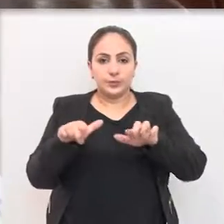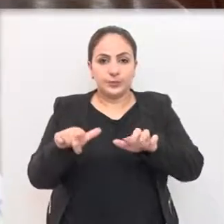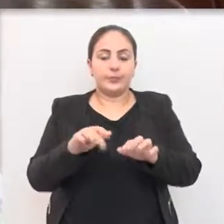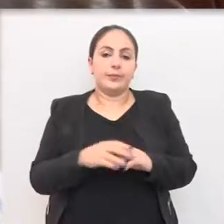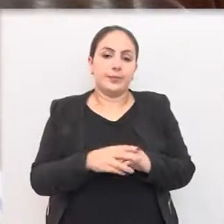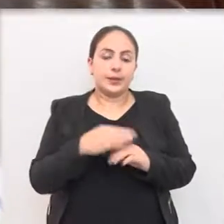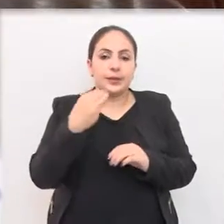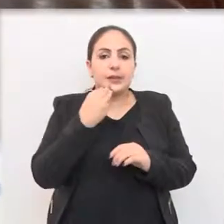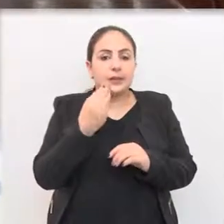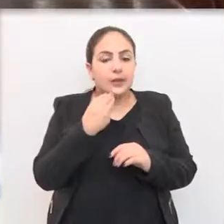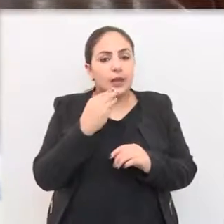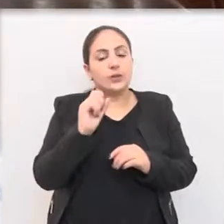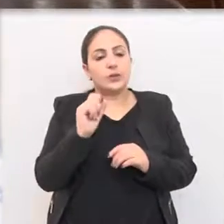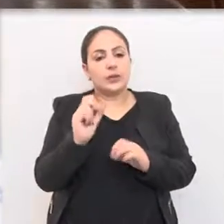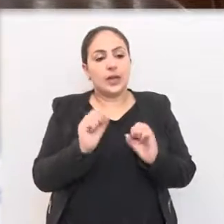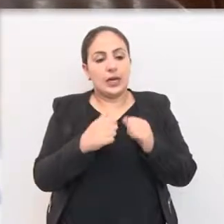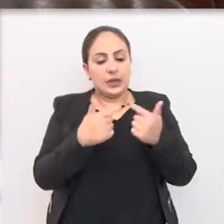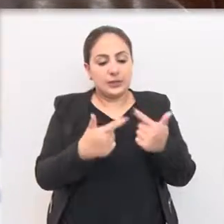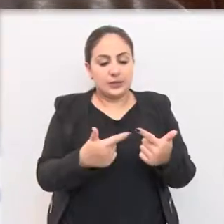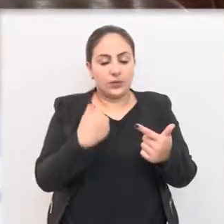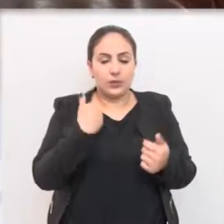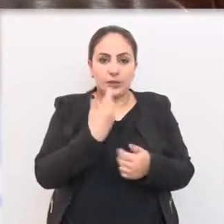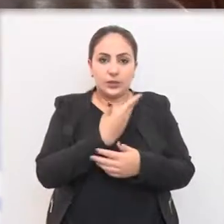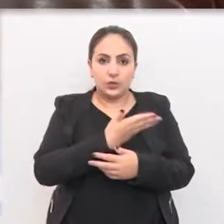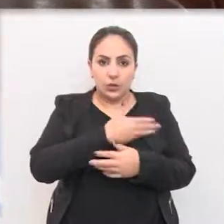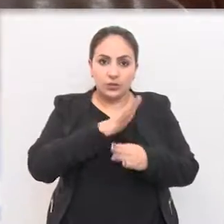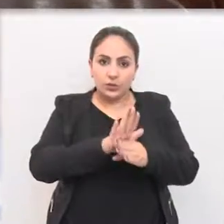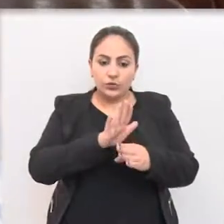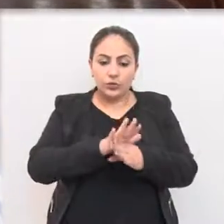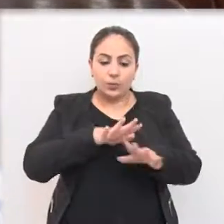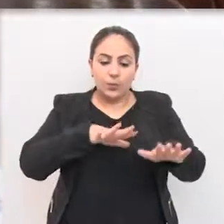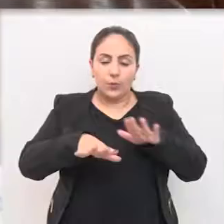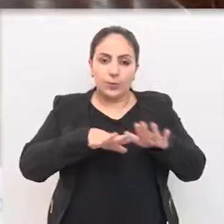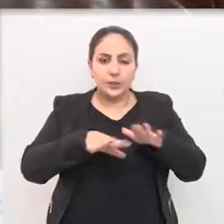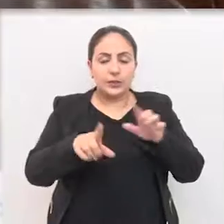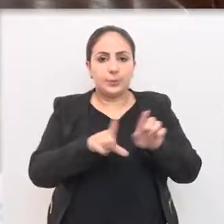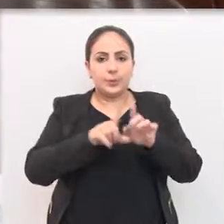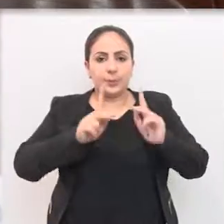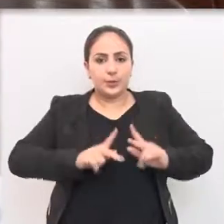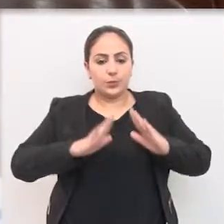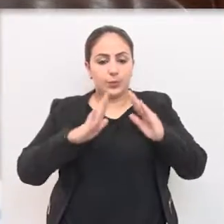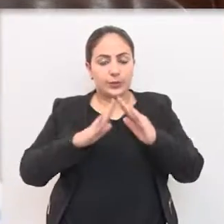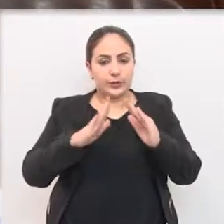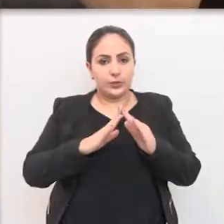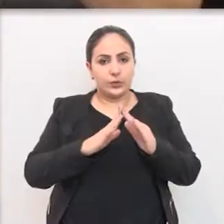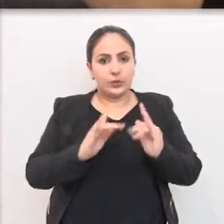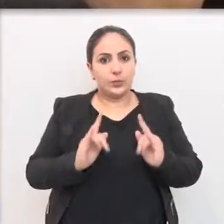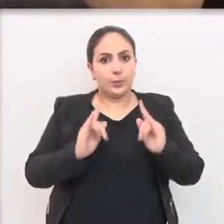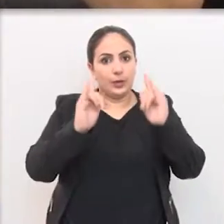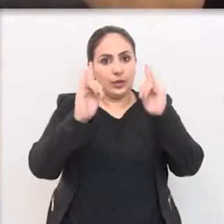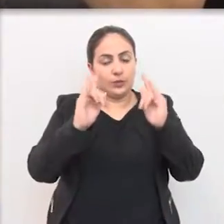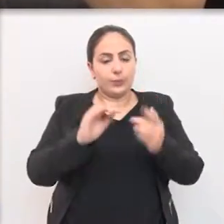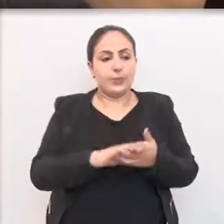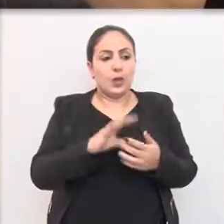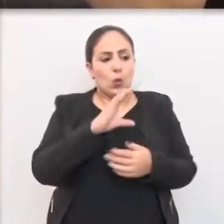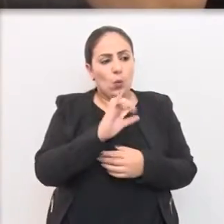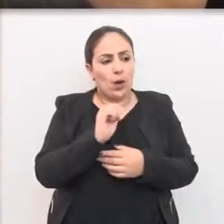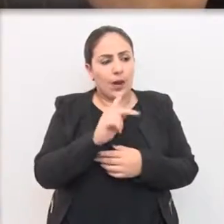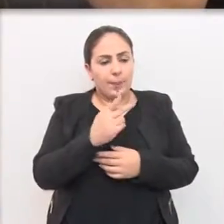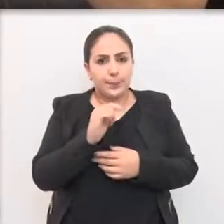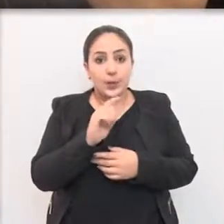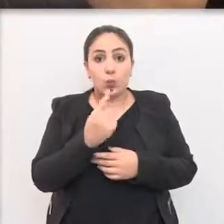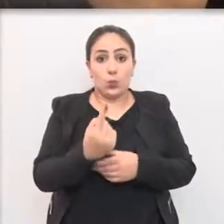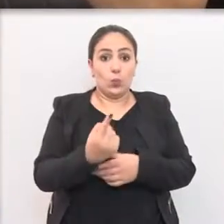recesso. Evidentemente que a ação que nós ajudamos a mover dos moradores do Gralha, edifício da Coab